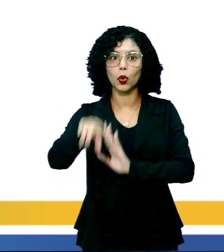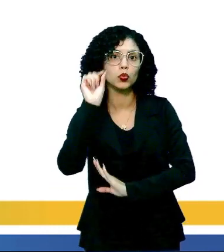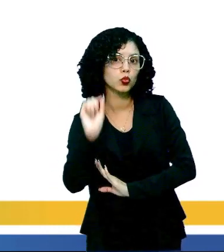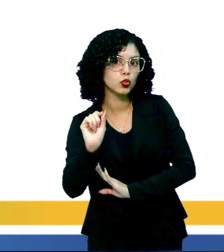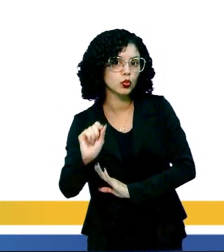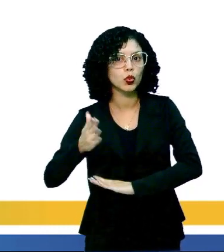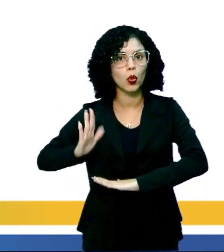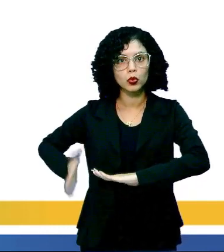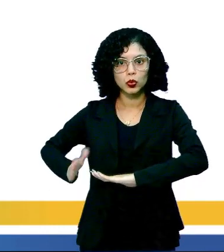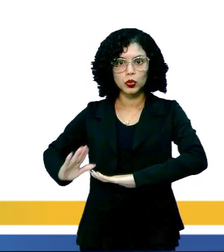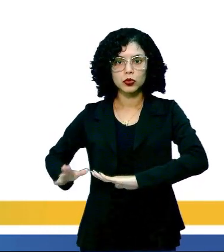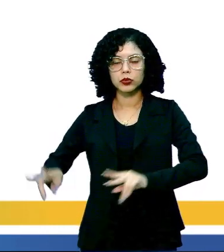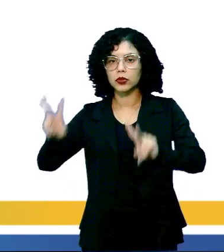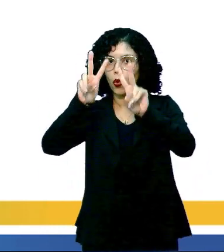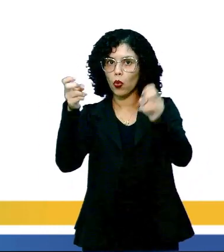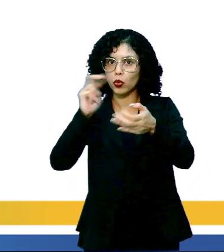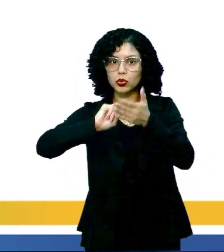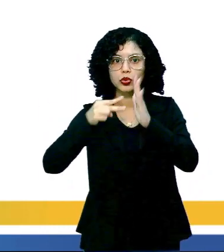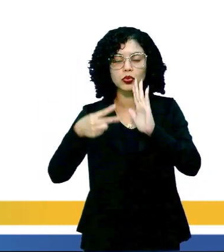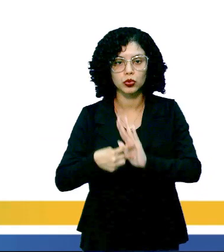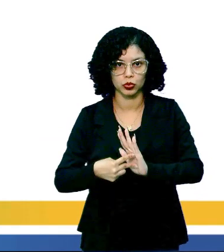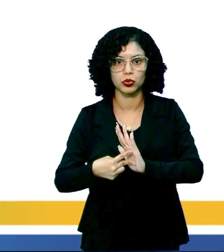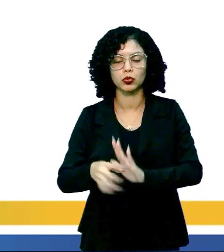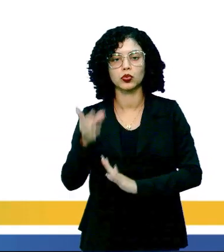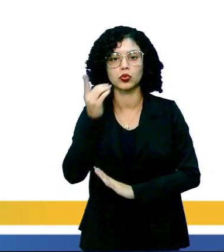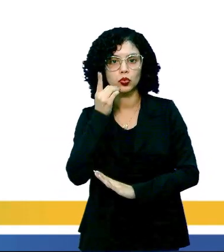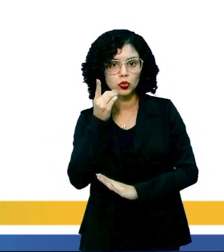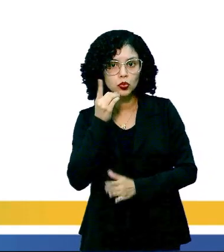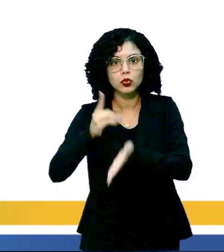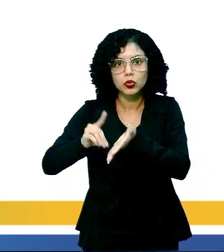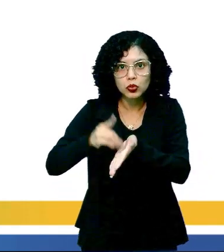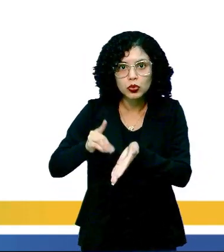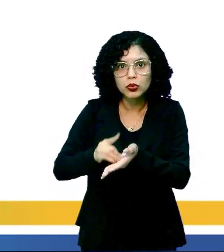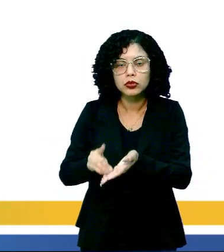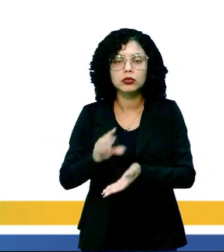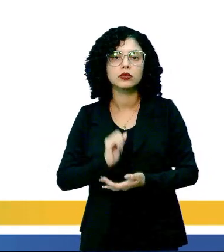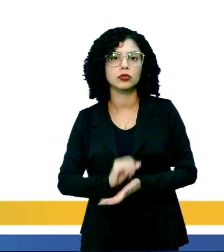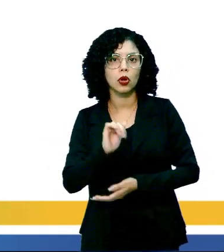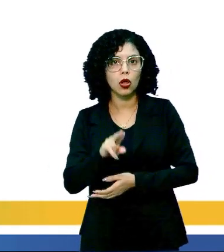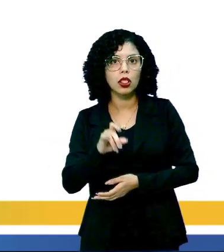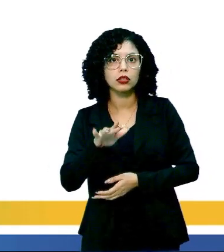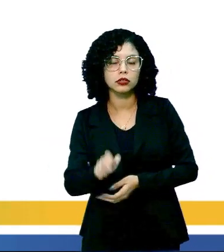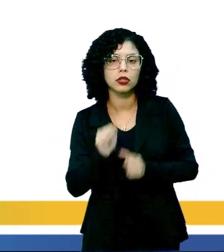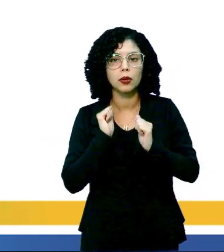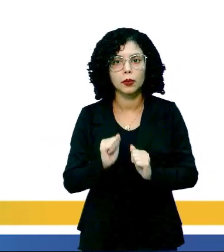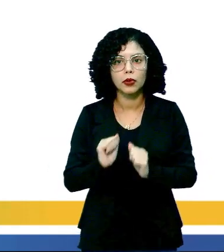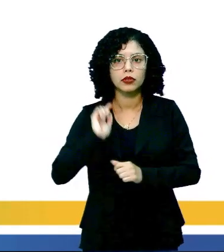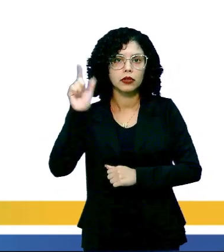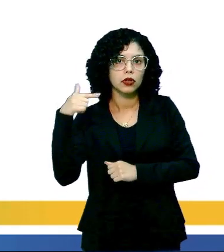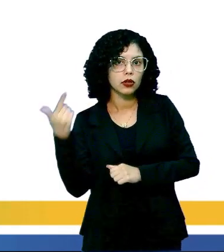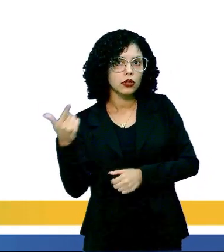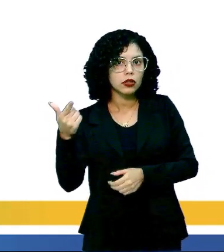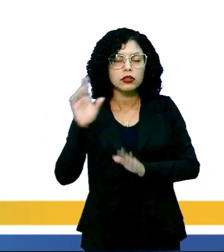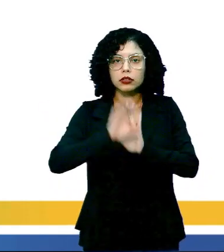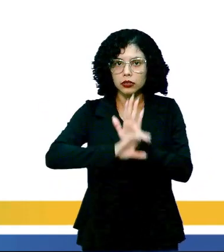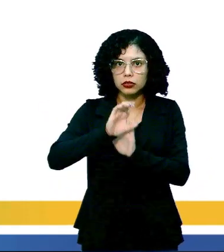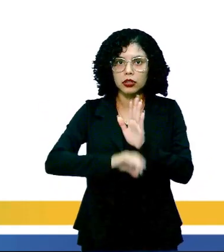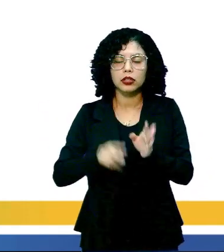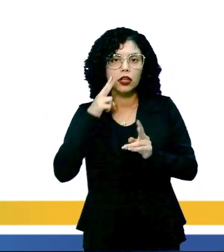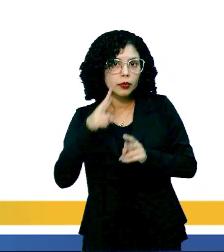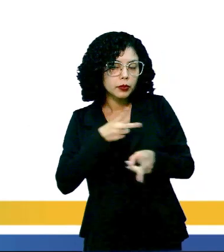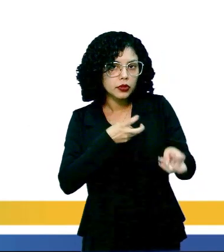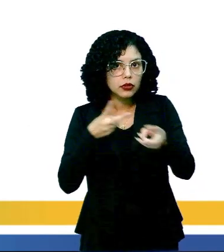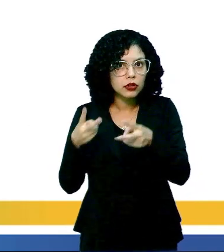do que é contemporâneo, eu peguei esse significado aí do Dício, do dicionário online, e aí você pode verificar outras definições e a gente